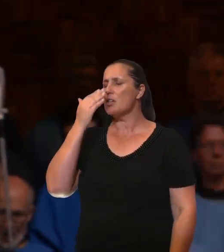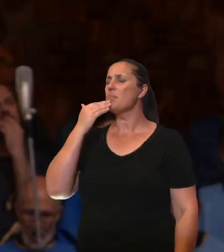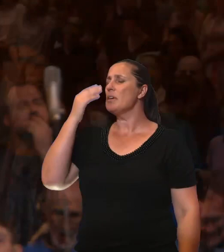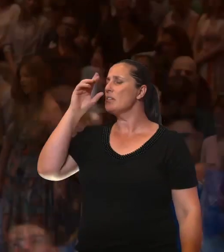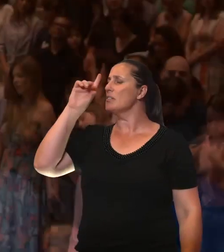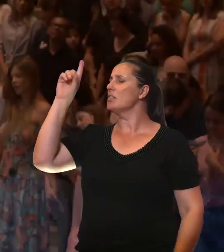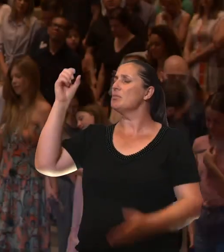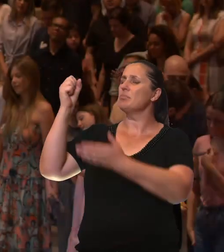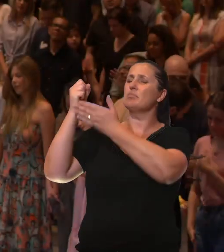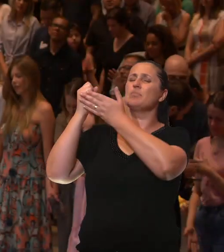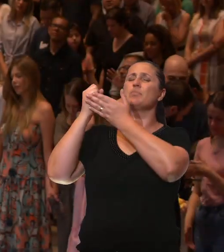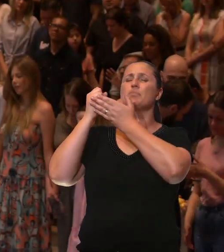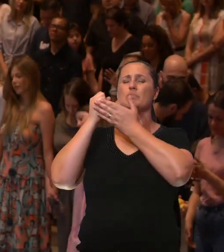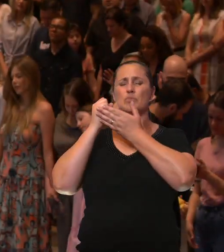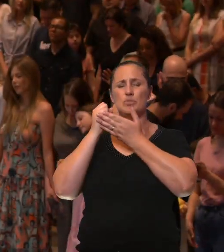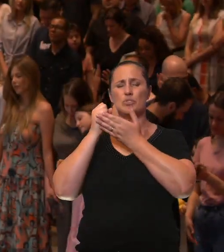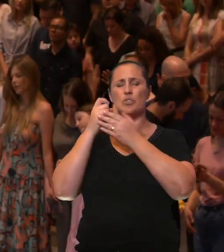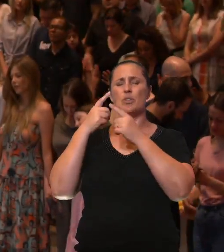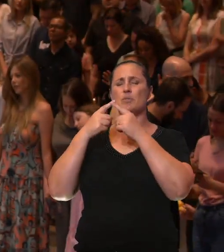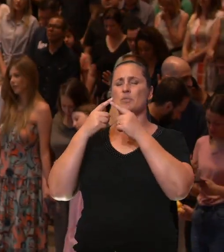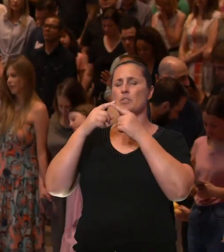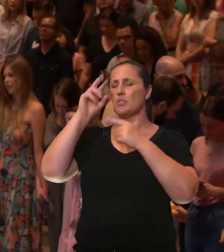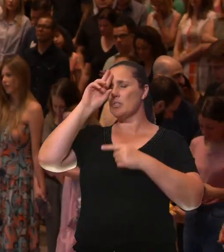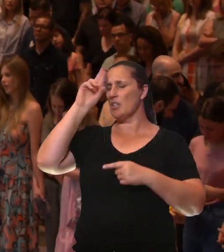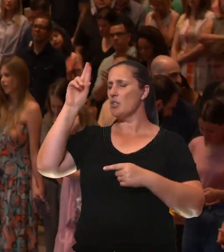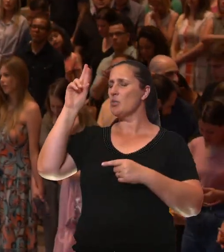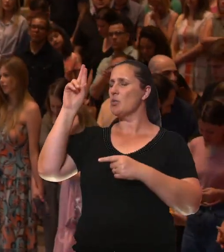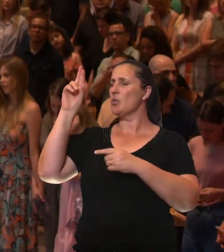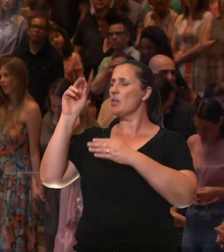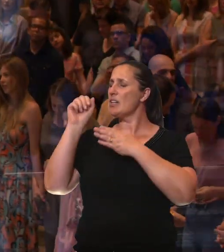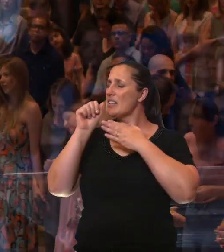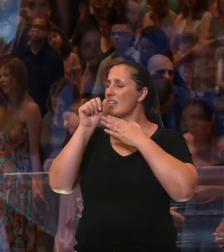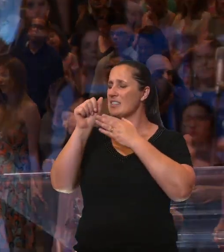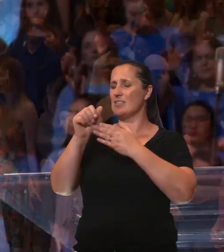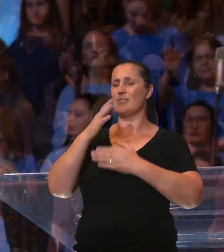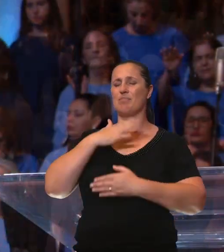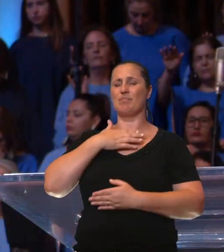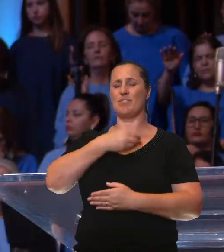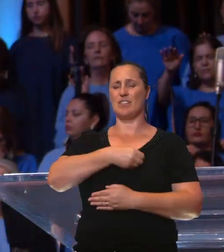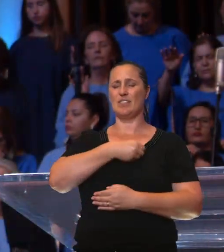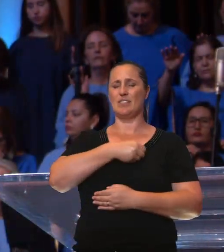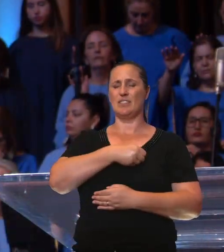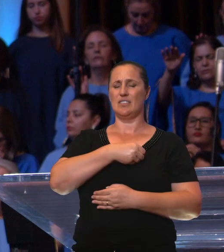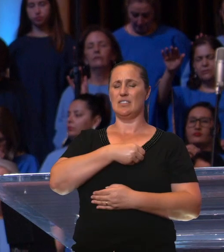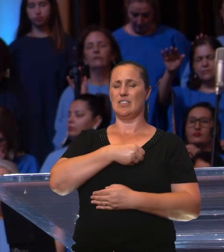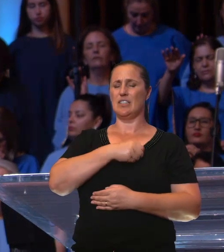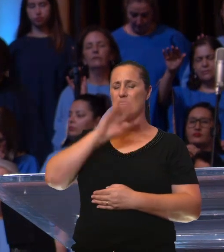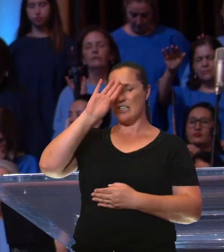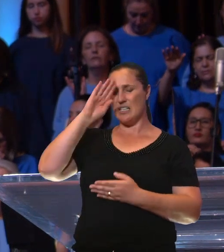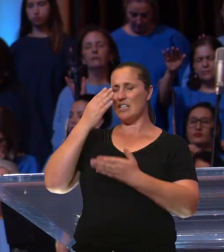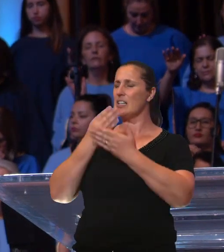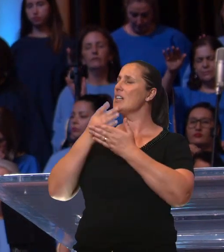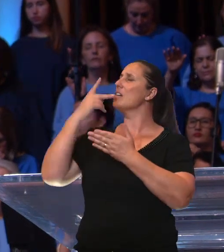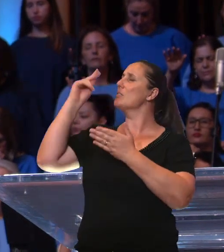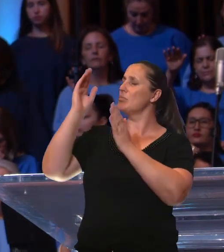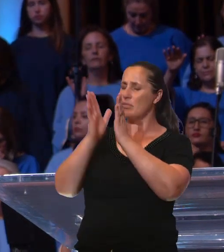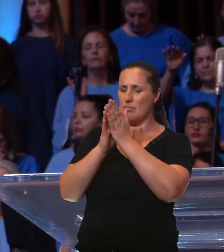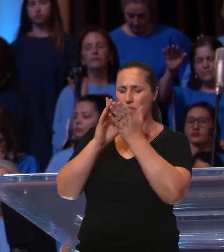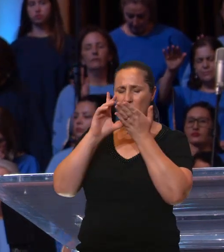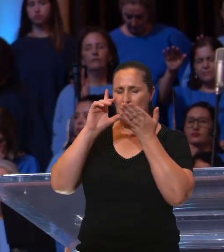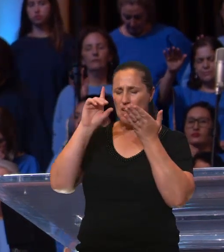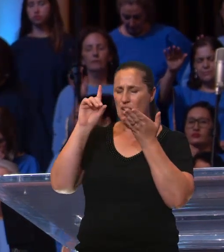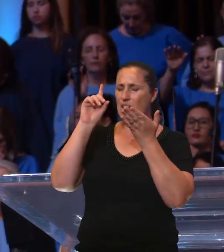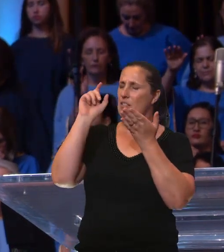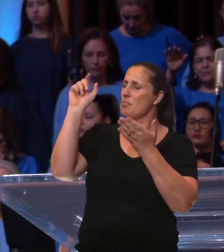tua ajuda, que o Senhor dirija a minha vida. Eu quero crer na tua